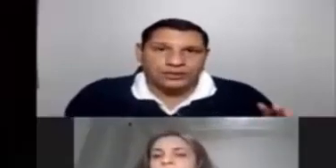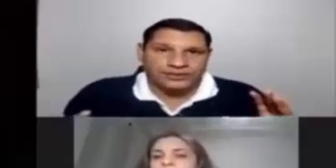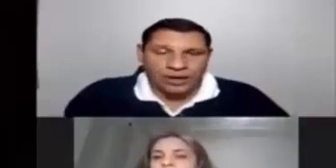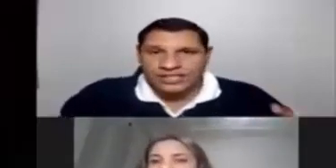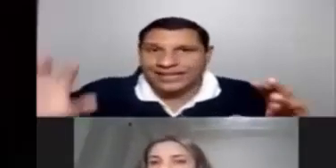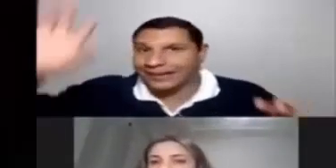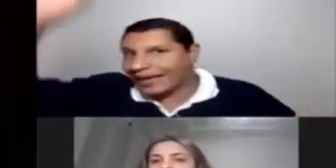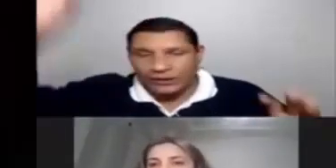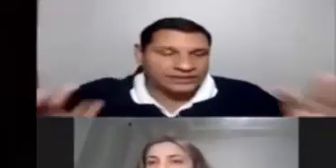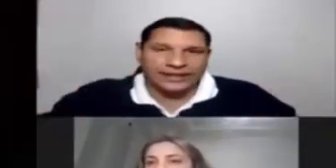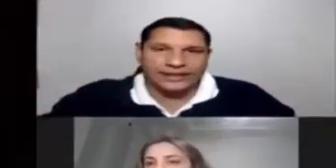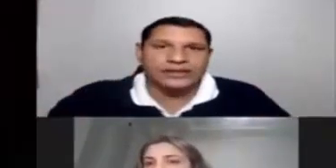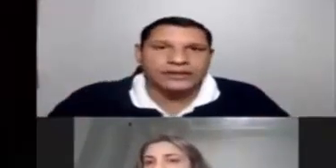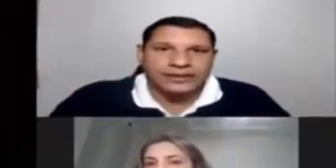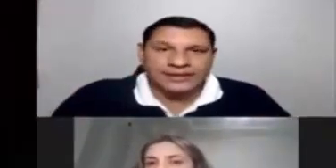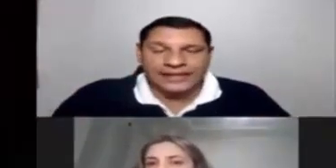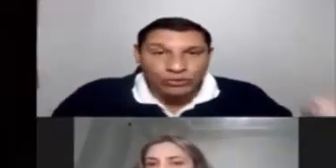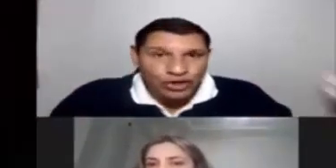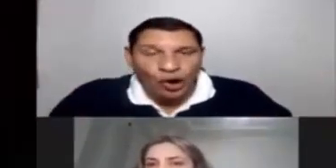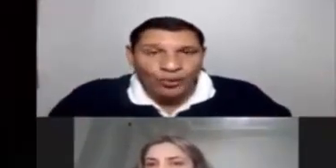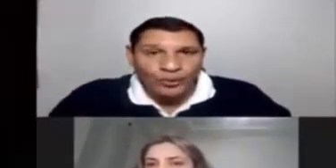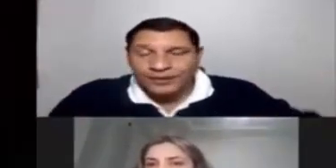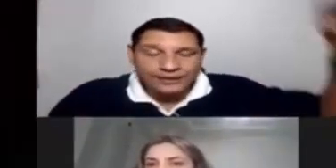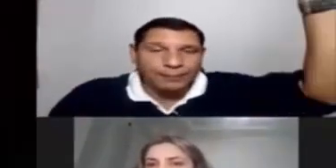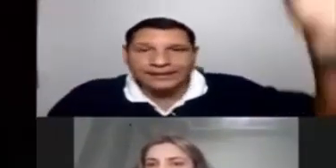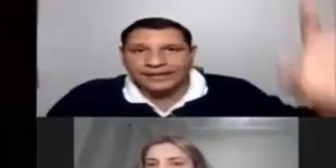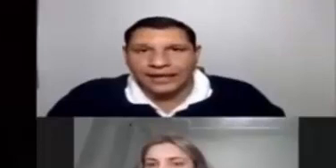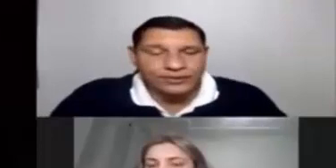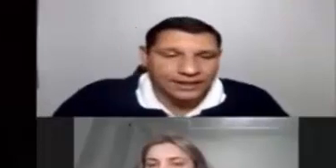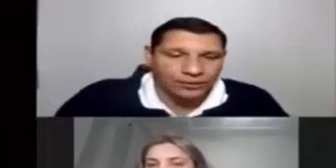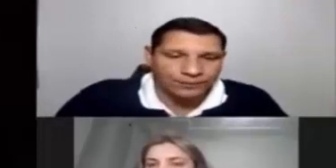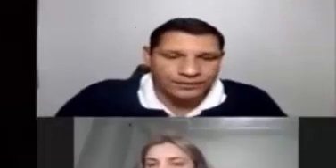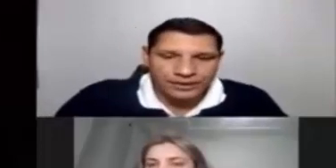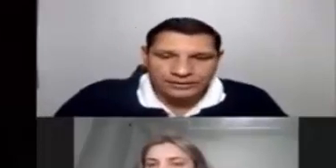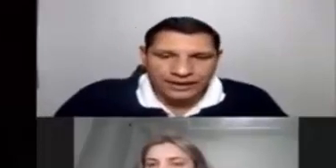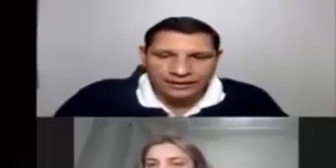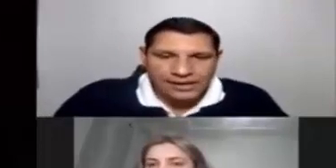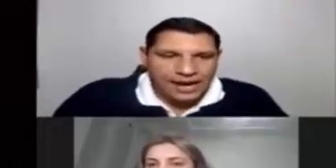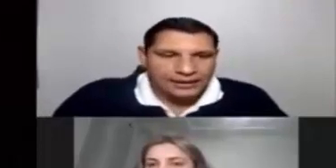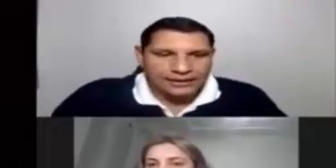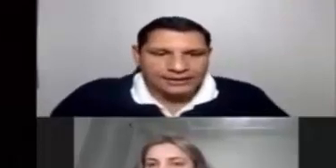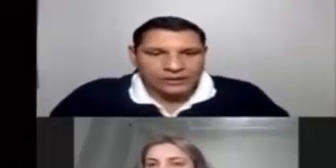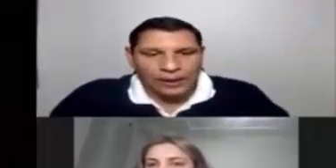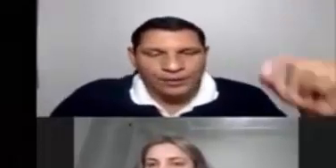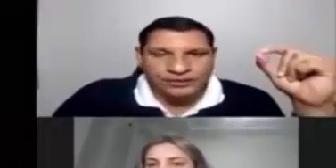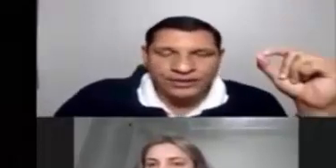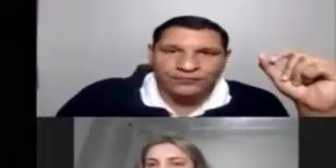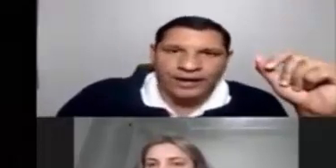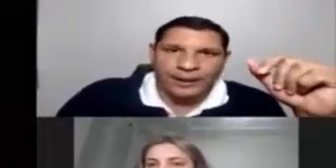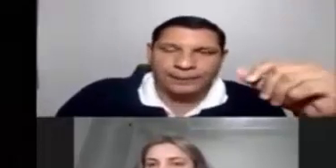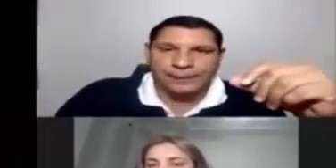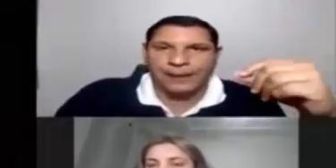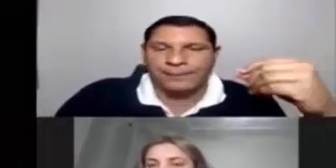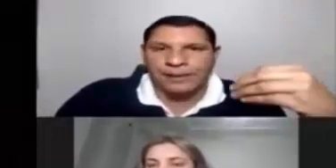Deus está lá Deus está aqui ele está no xeol e também está lá no céu né então é por isso que